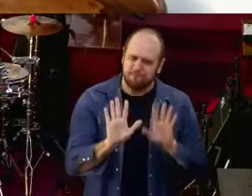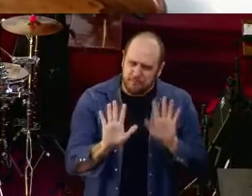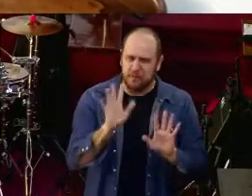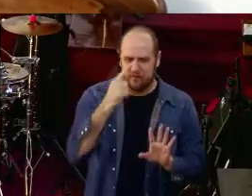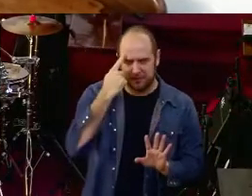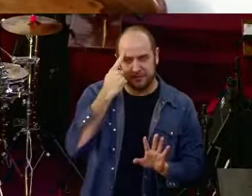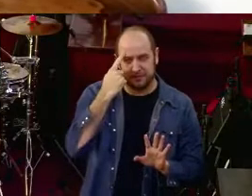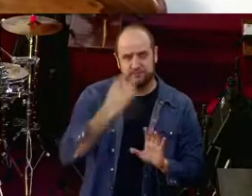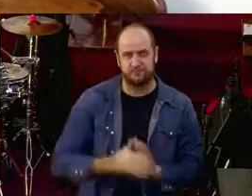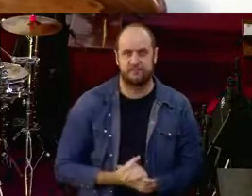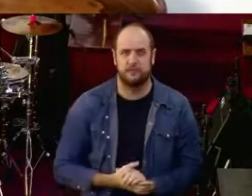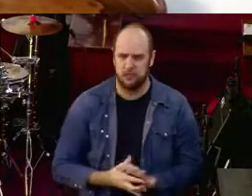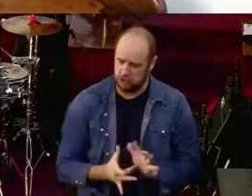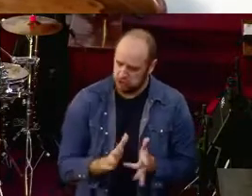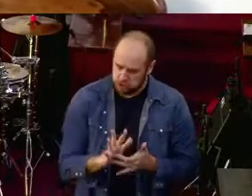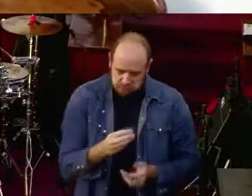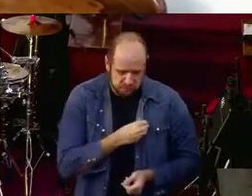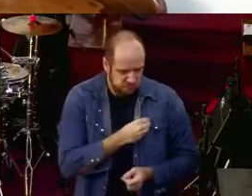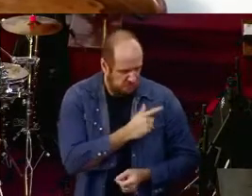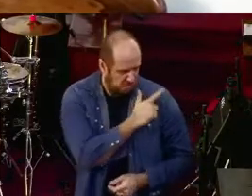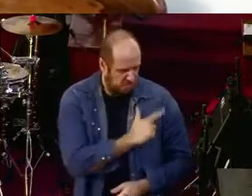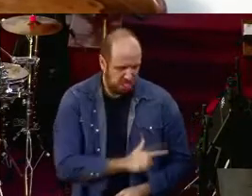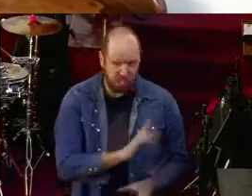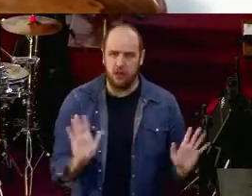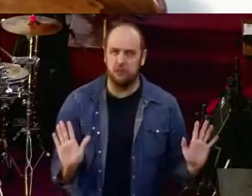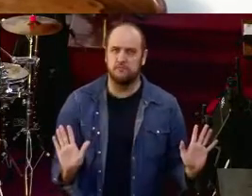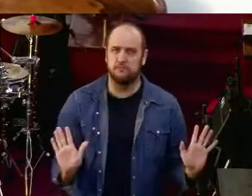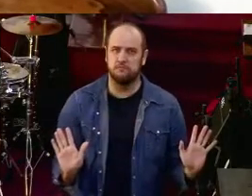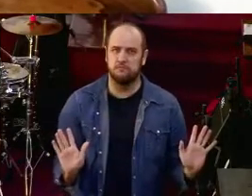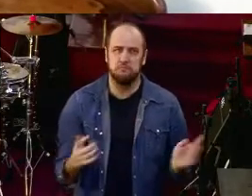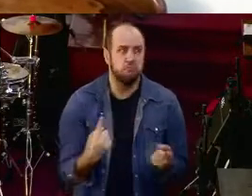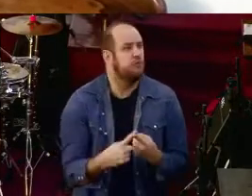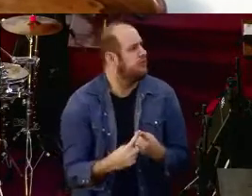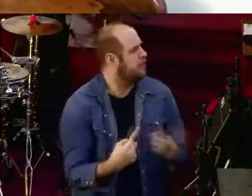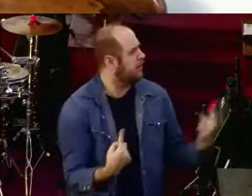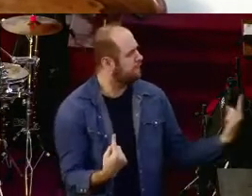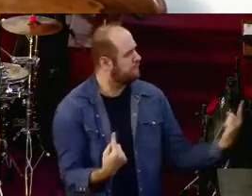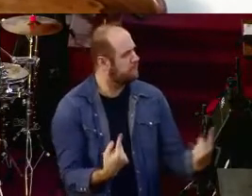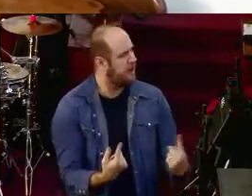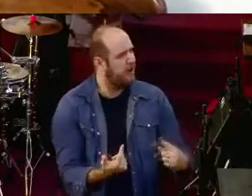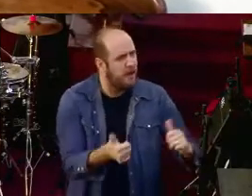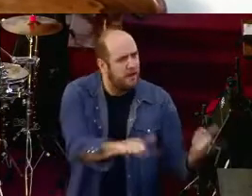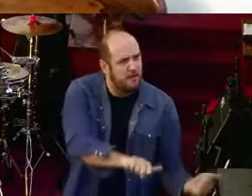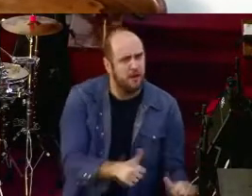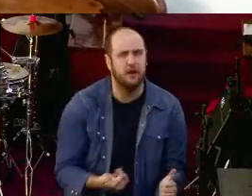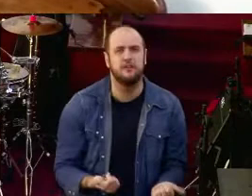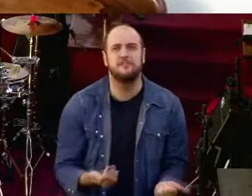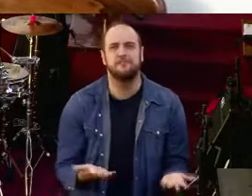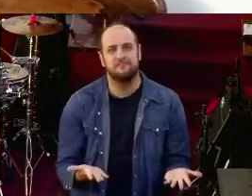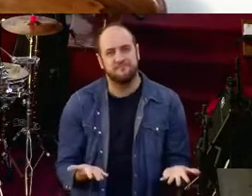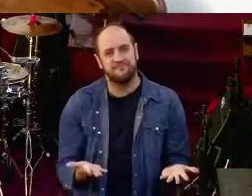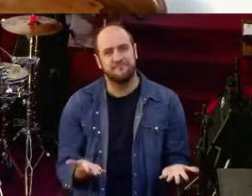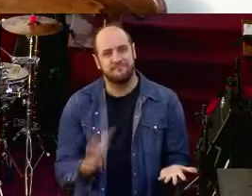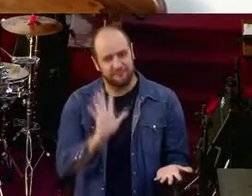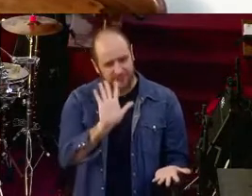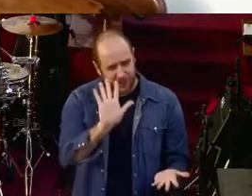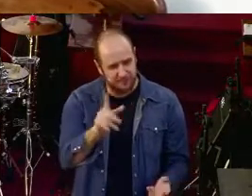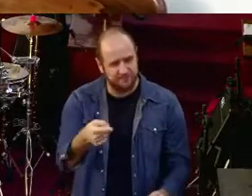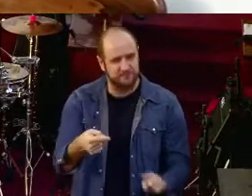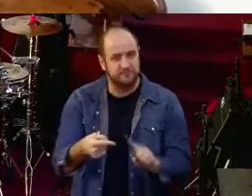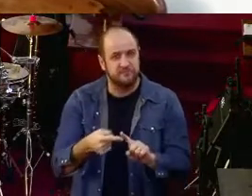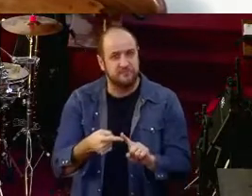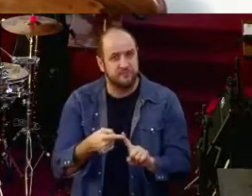e Jesus, nós sabemos, não tinha pecado. Então, por que ele foi ser batizado? Porque um